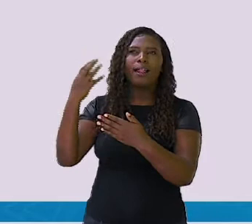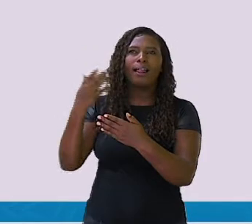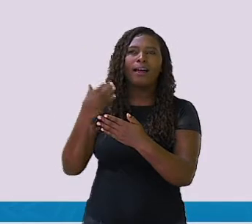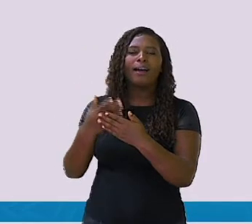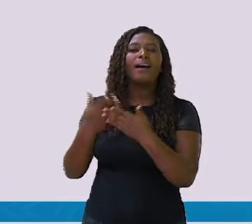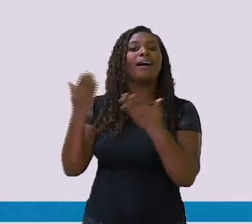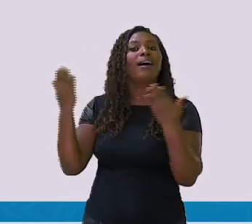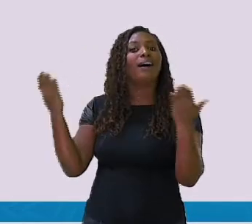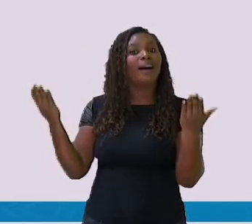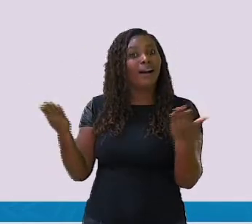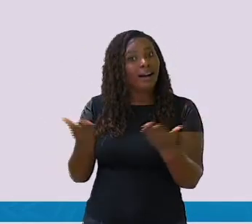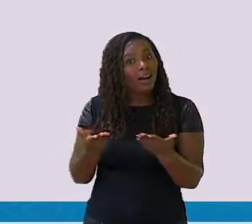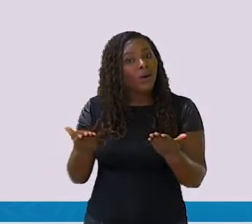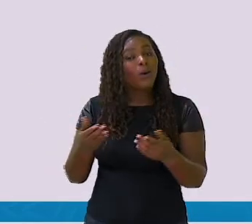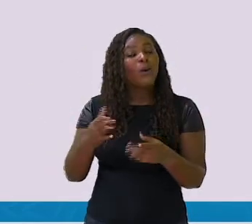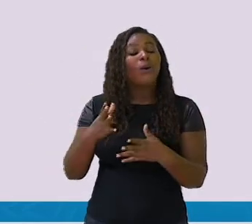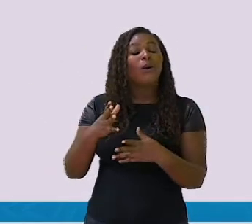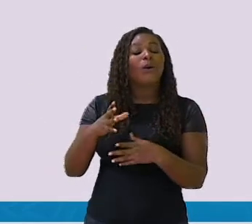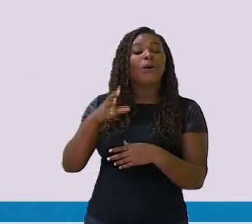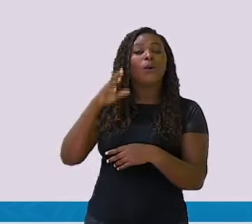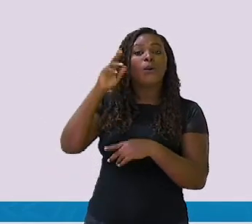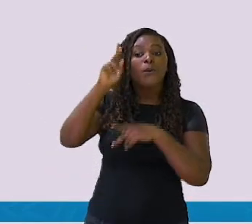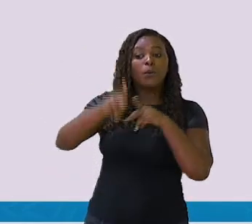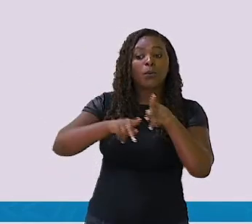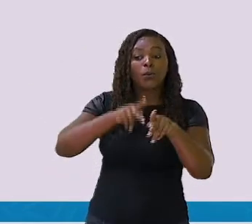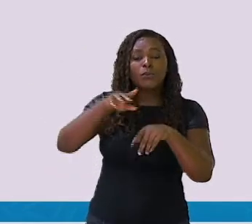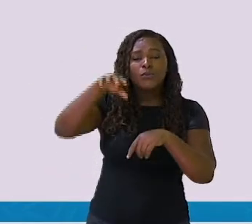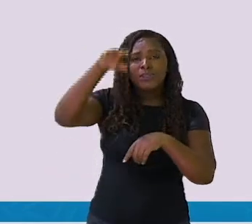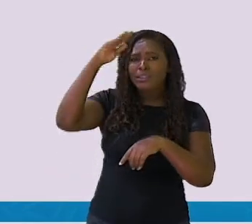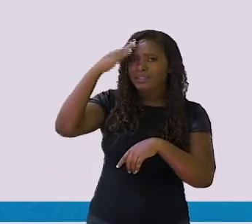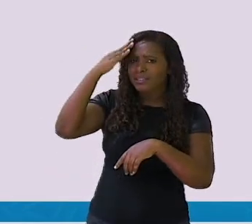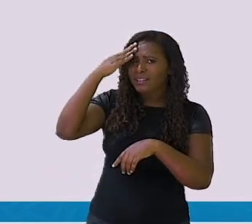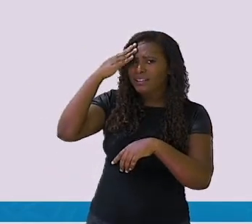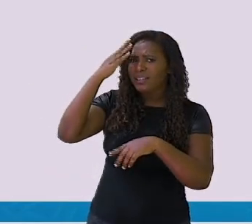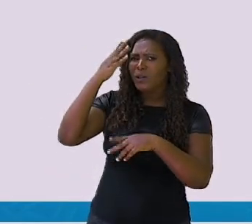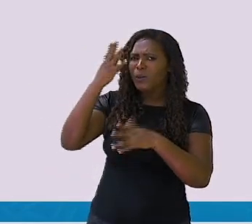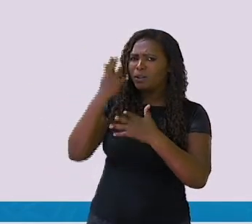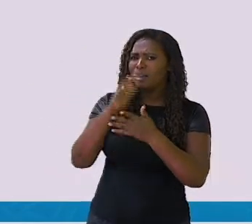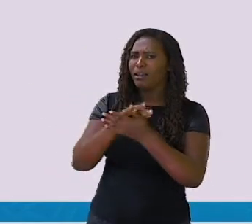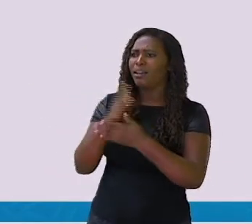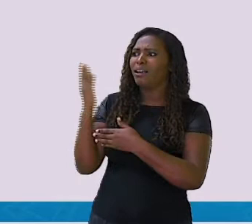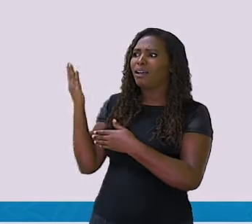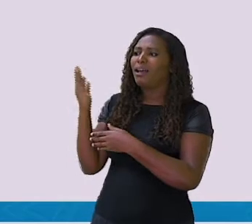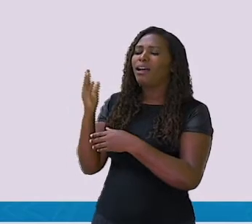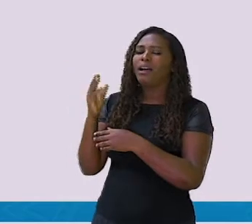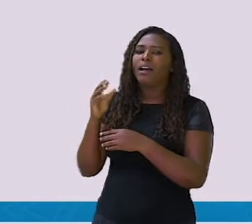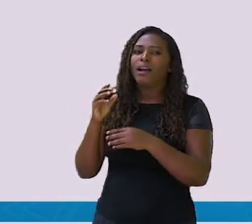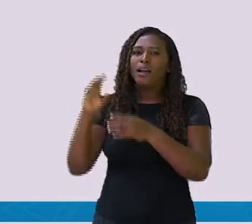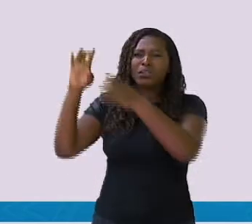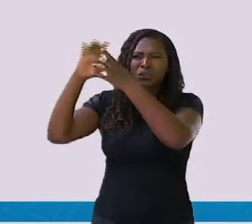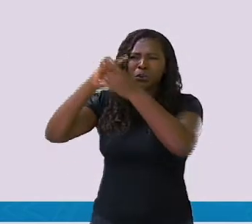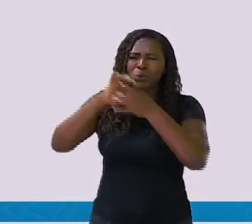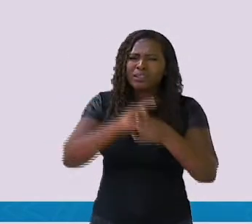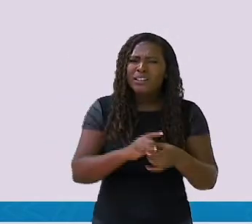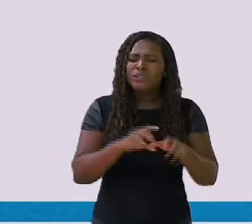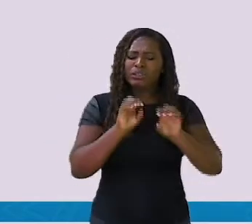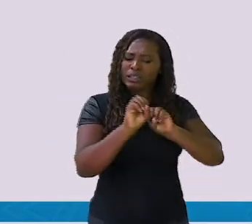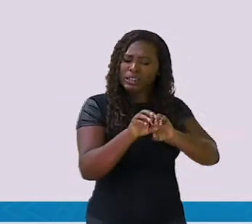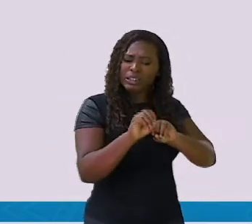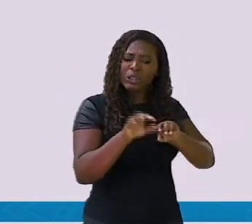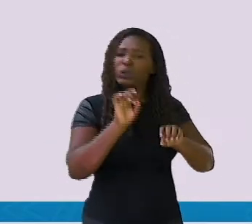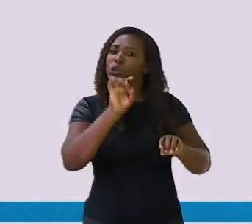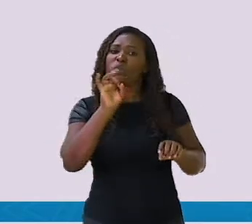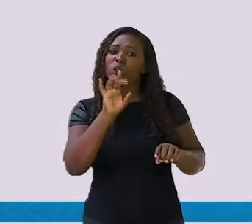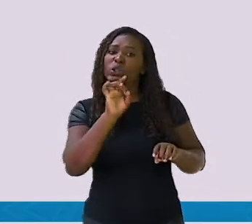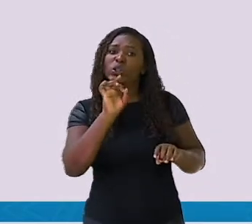esse contexto de família, a família, você aprende com a família, com o que a família ensina, com o que a família tem para oferecer,